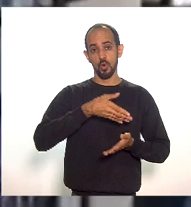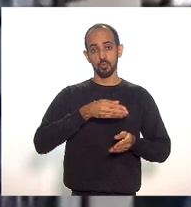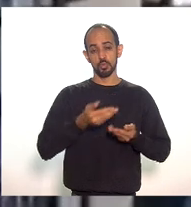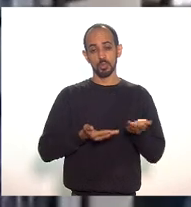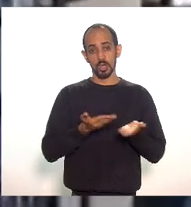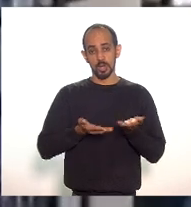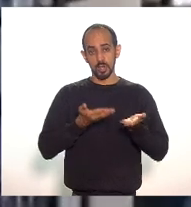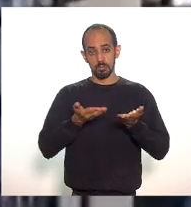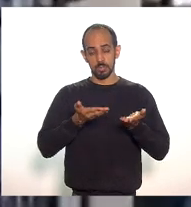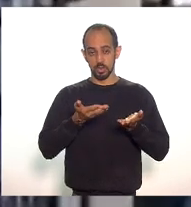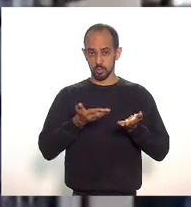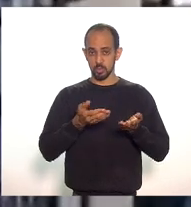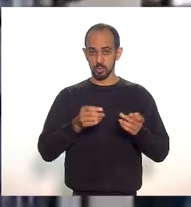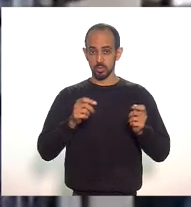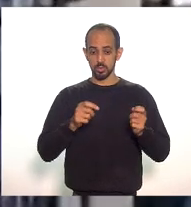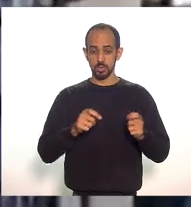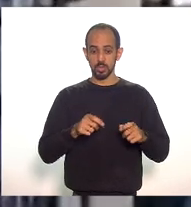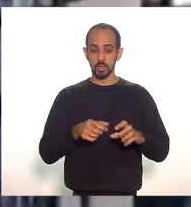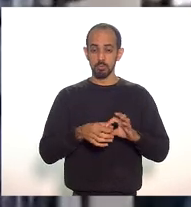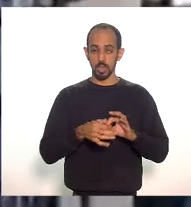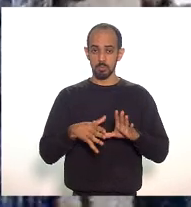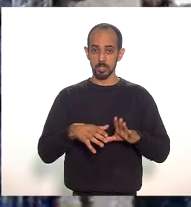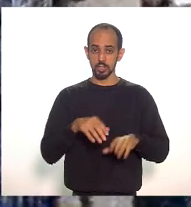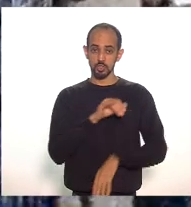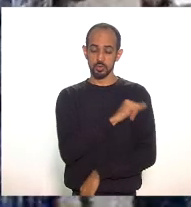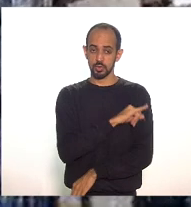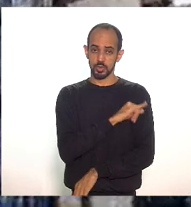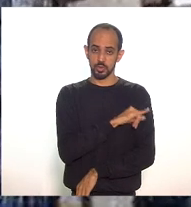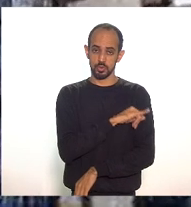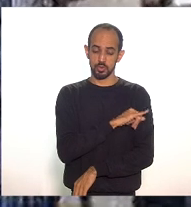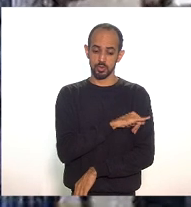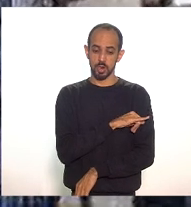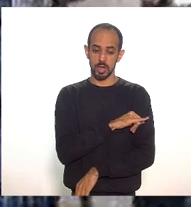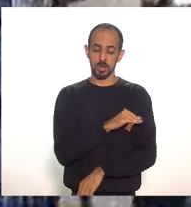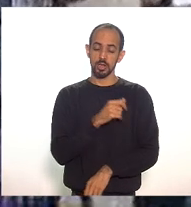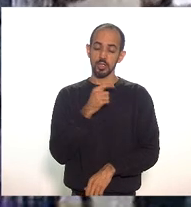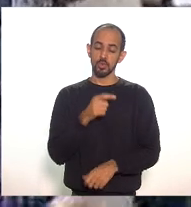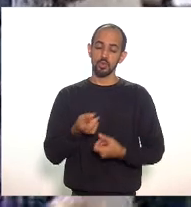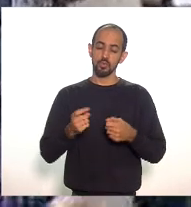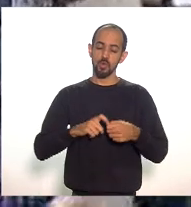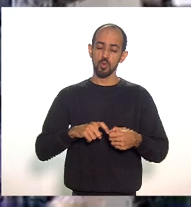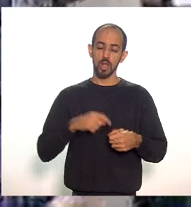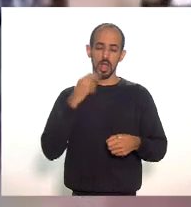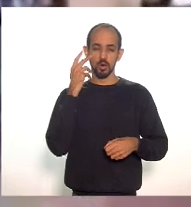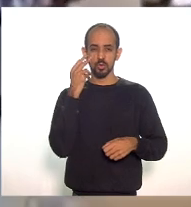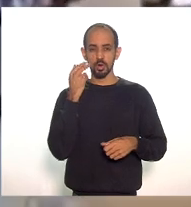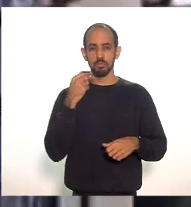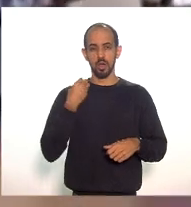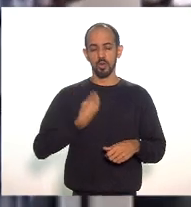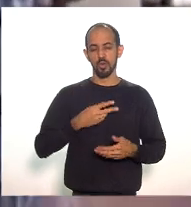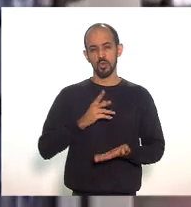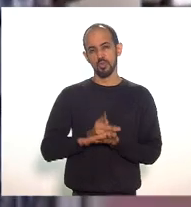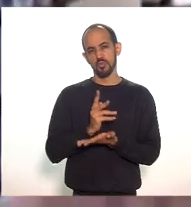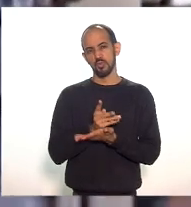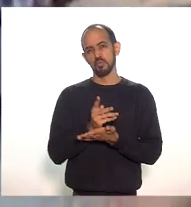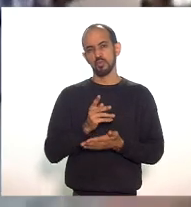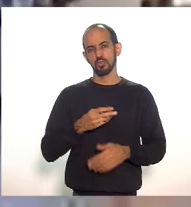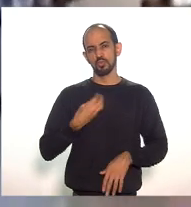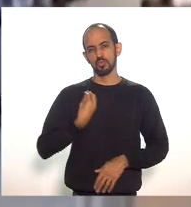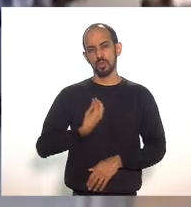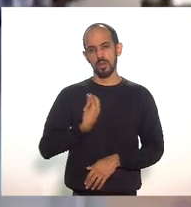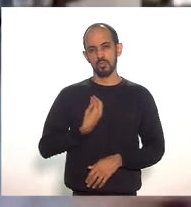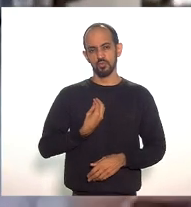com condições que permitam o Estado do Rio de Janeiro se recuperar e voltar a ter uma vida digna